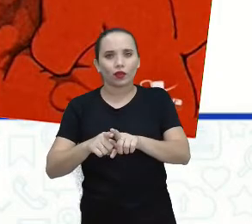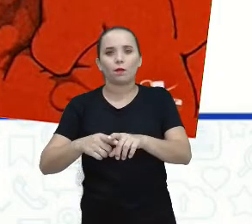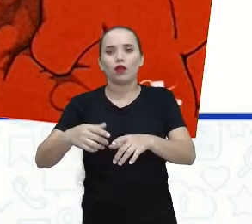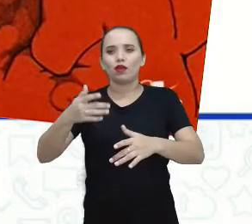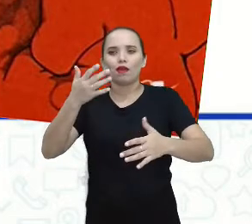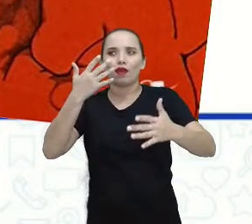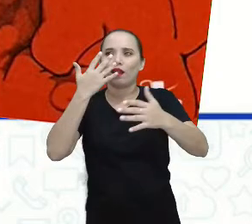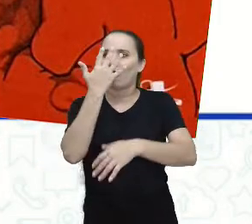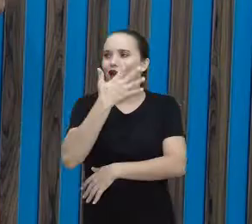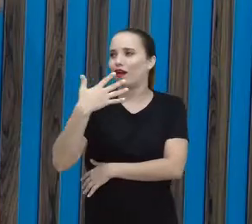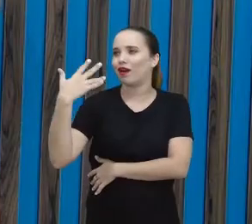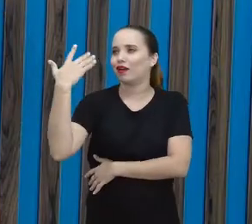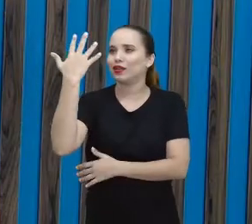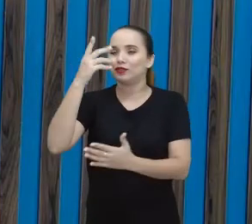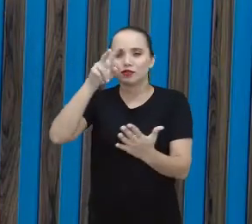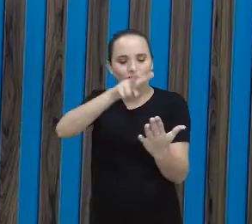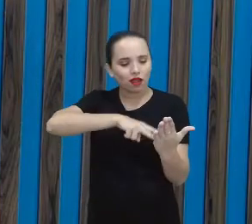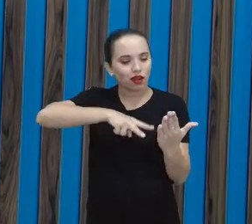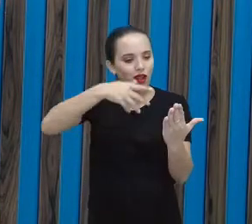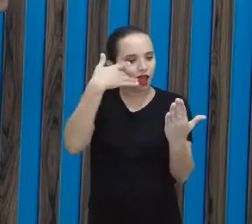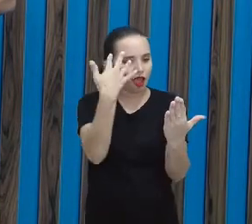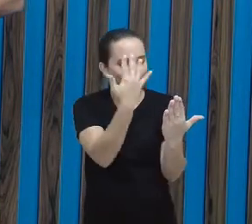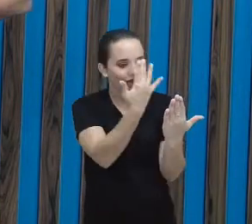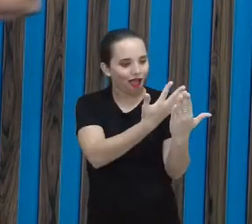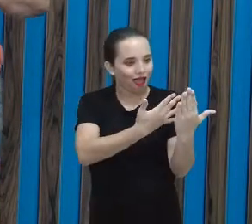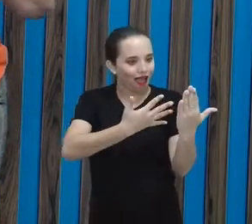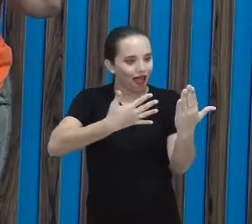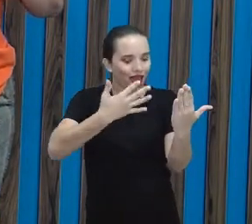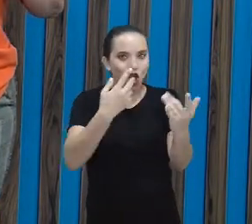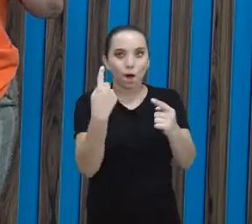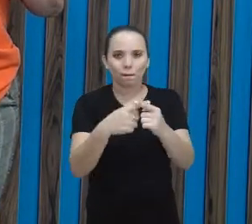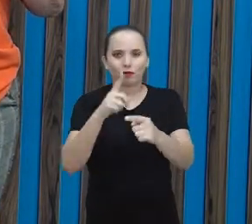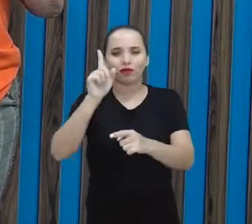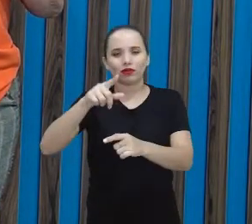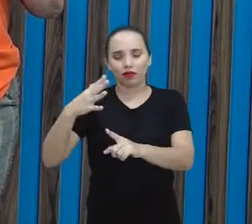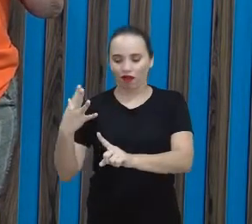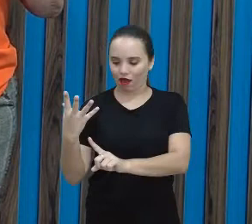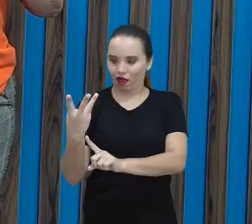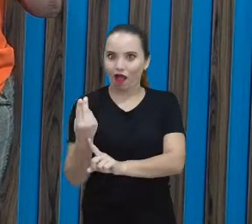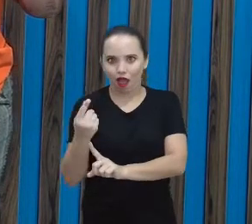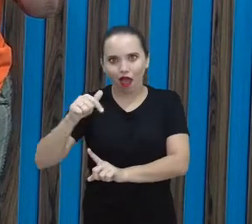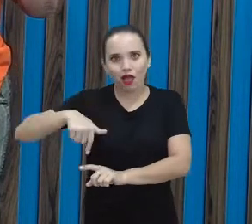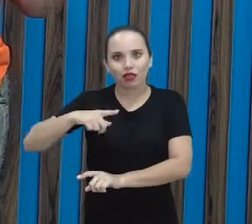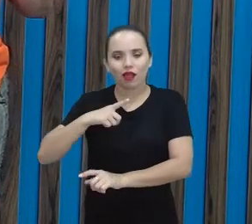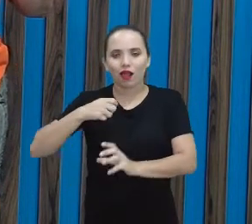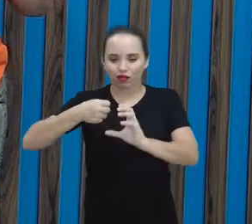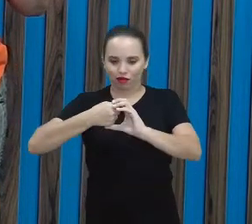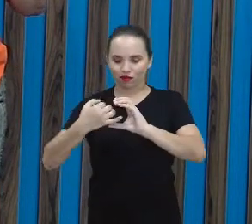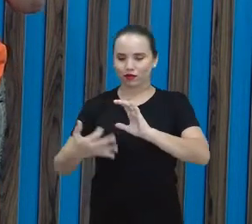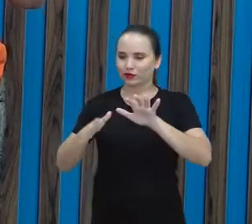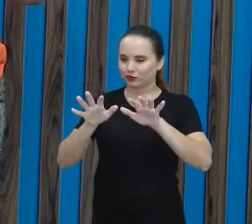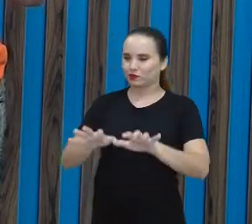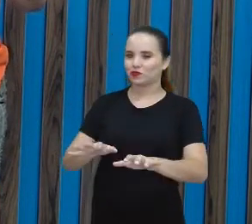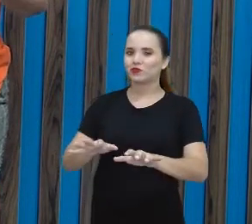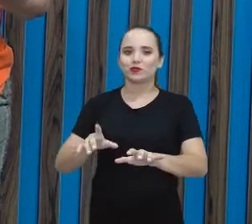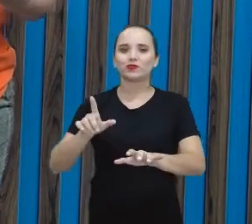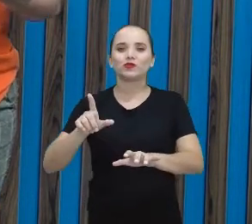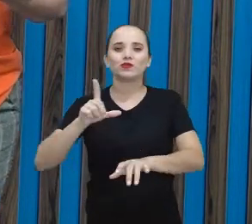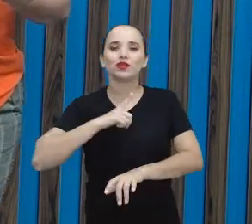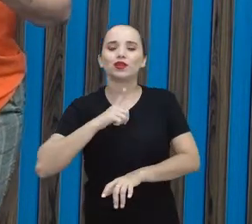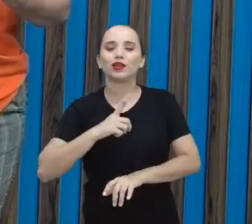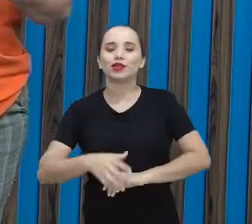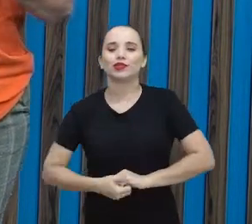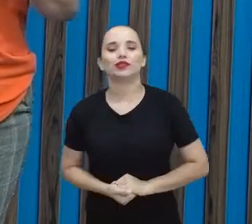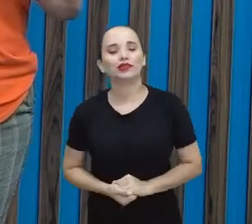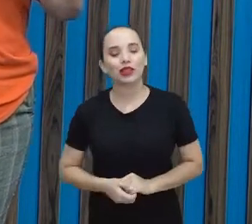encantar ainda por muito tempo, porque essa é uma característica da arte. A arte, ela tem essa coisa da universalidade,